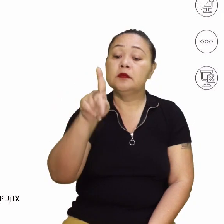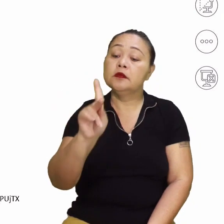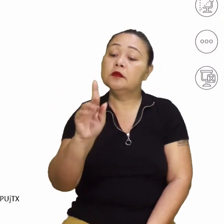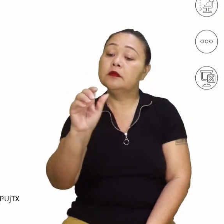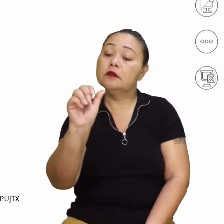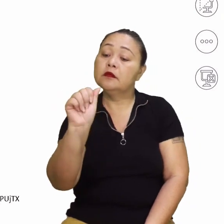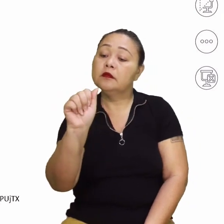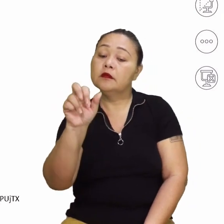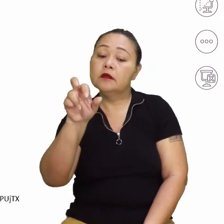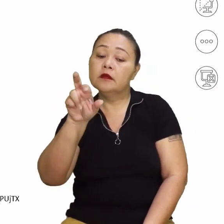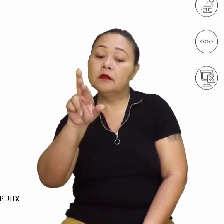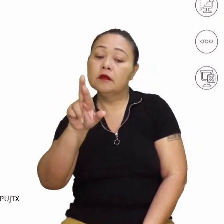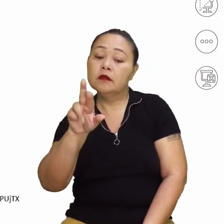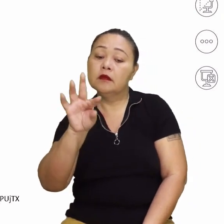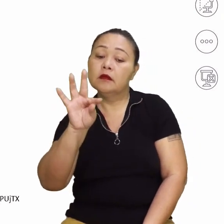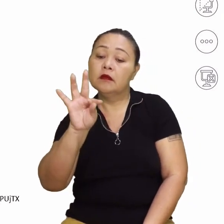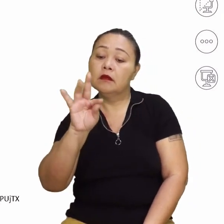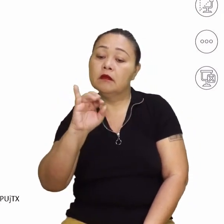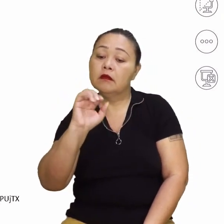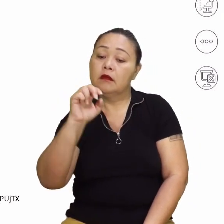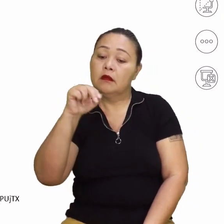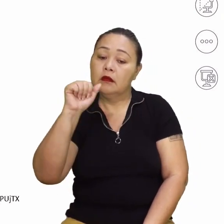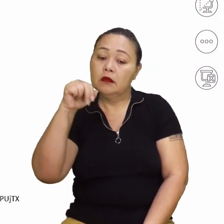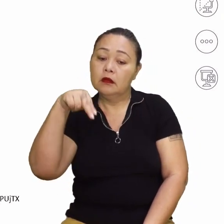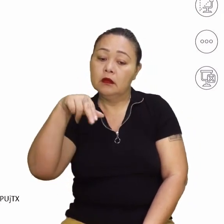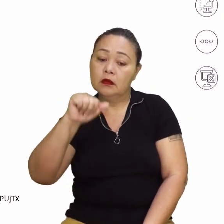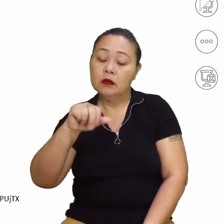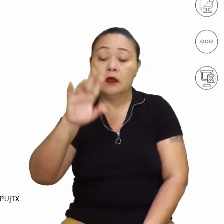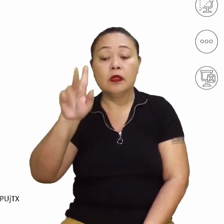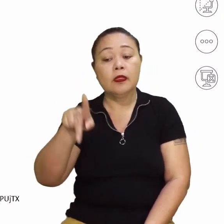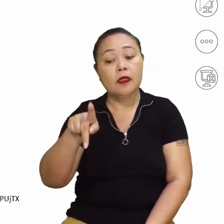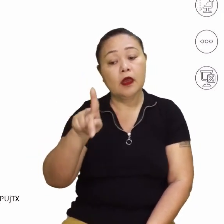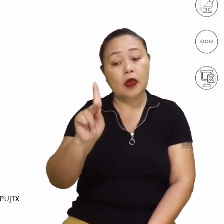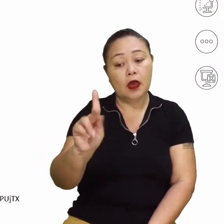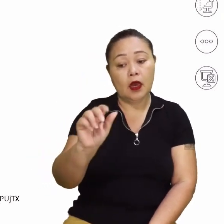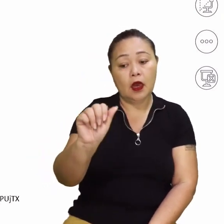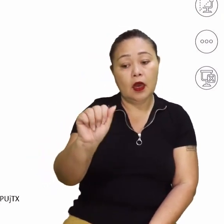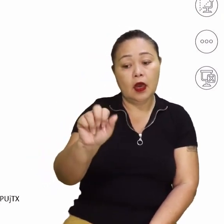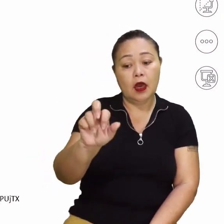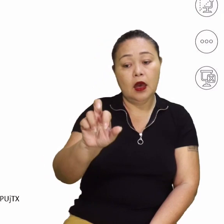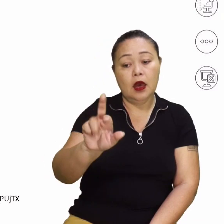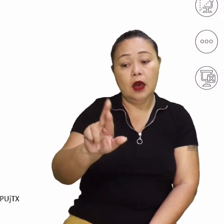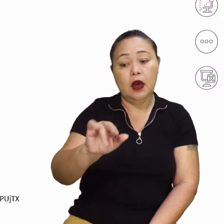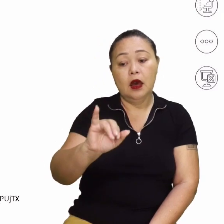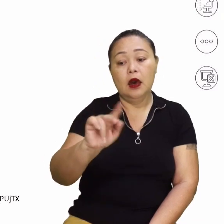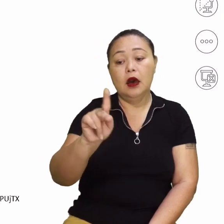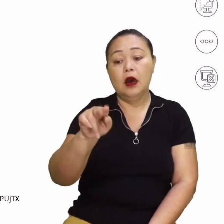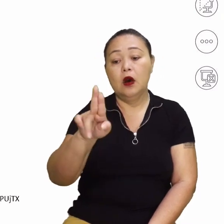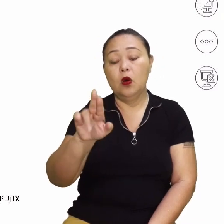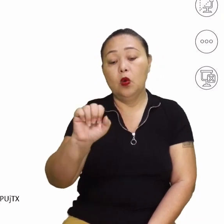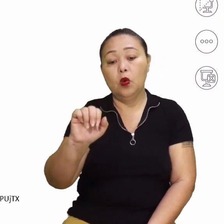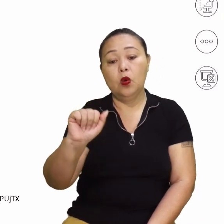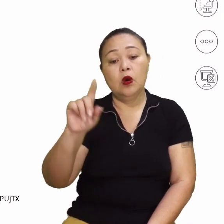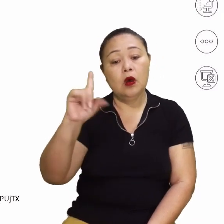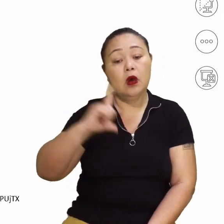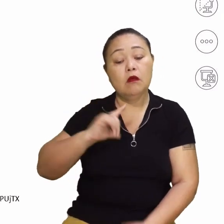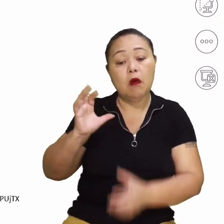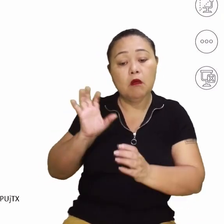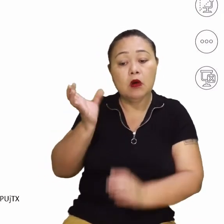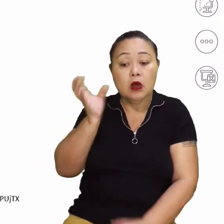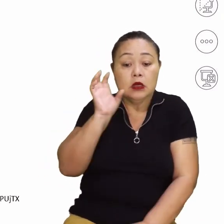essa região aqui ó central de Rondônia o povo urueuauau